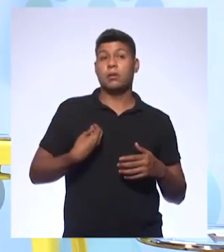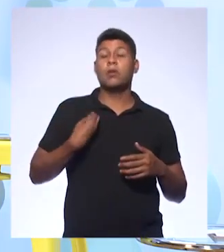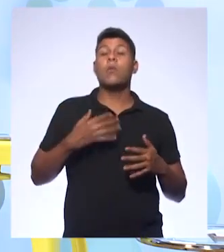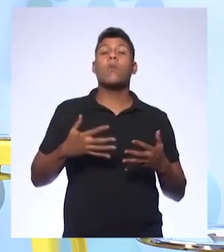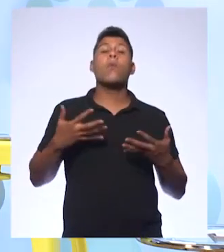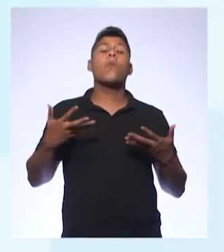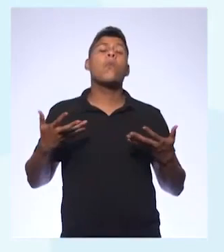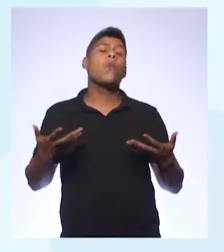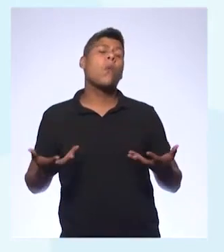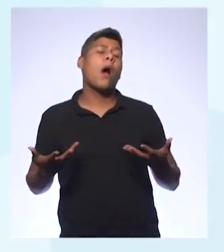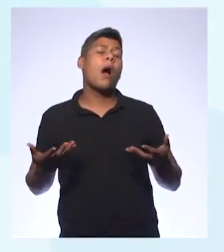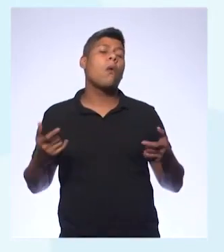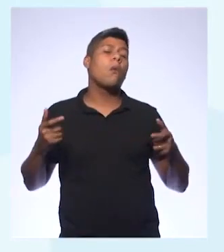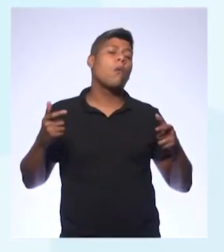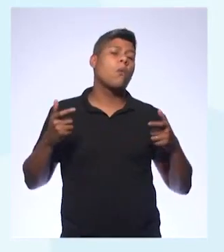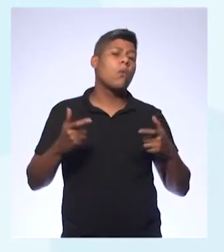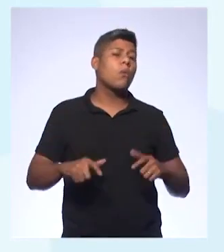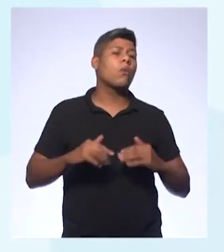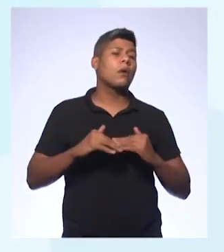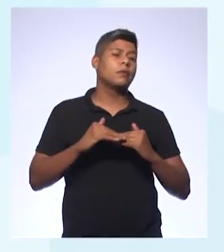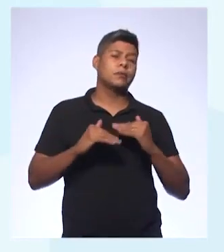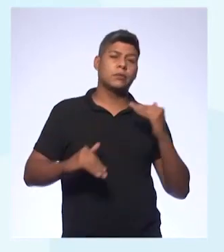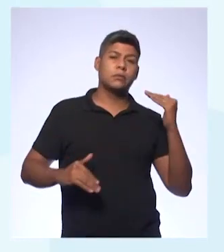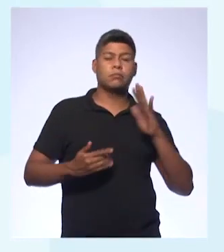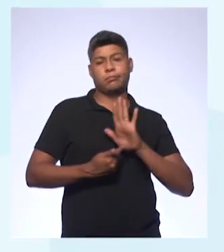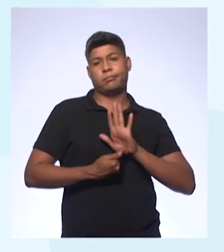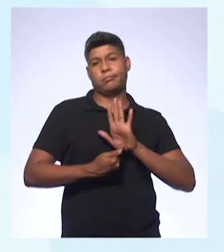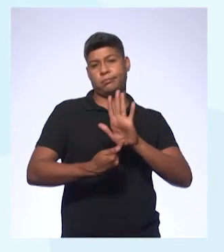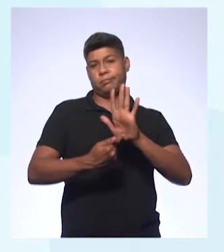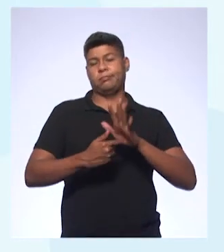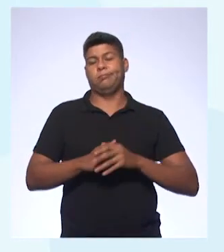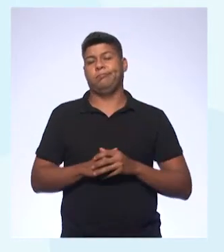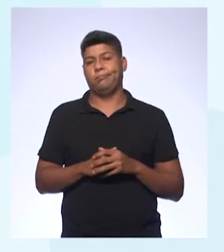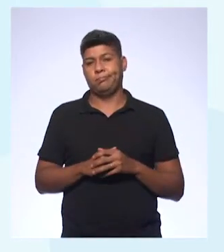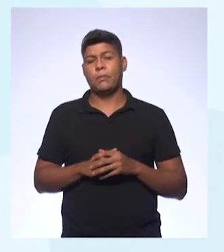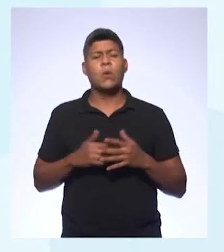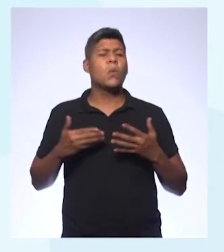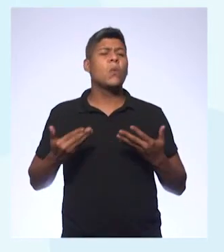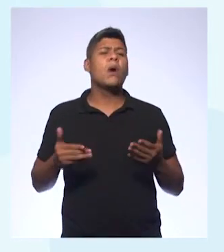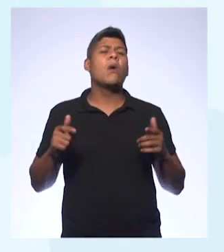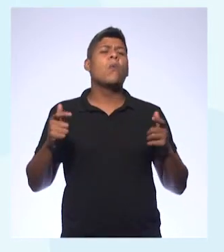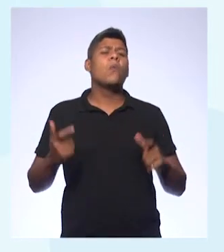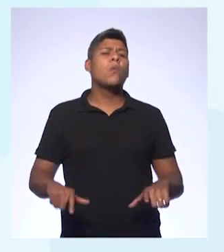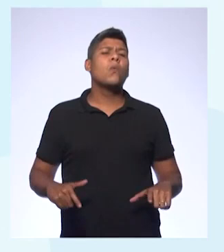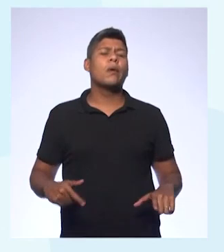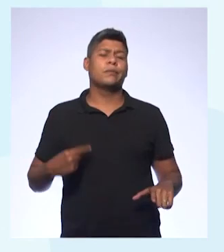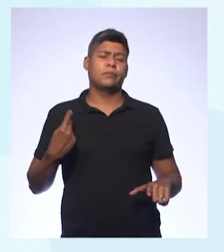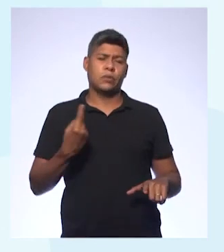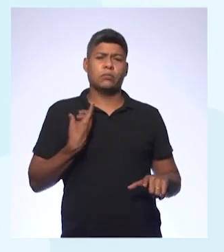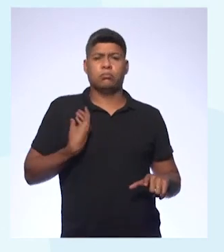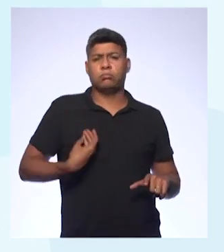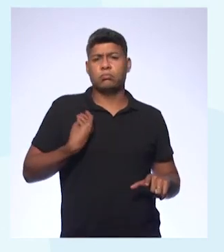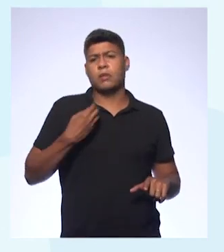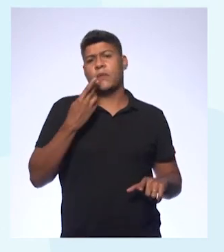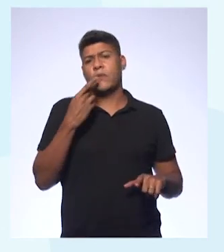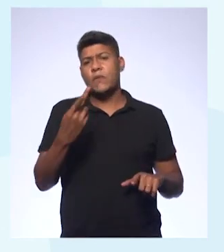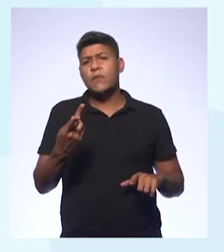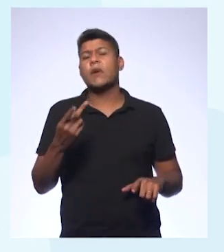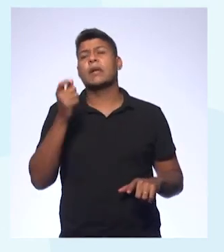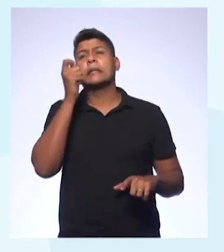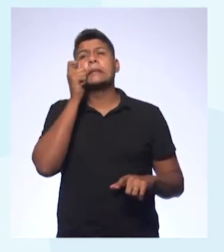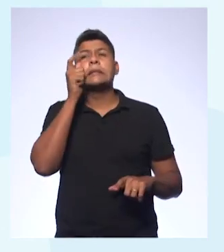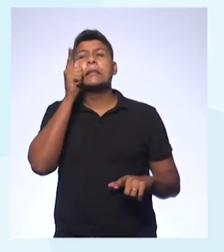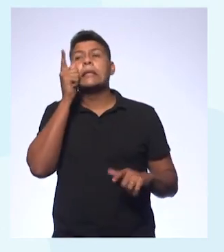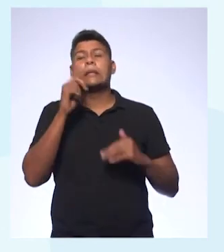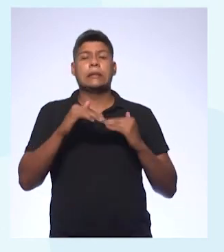quais lugares, né, as desigualdades se manifestam. Né? Então, quais são os lugares? Né? Nós estamos aqui falando de um conceito